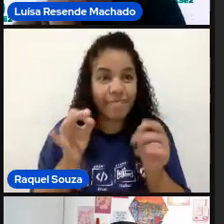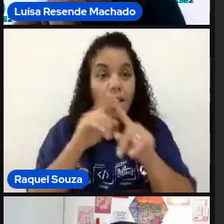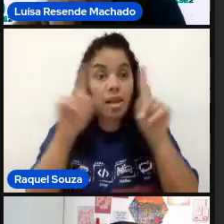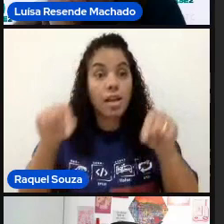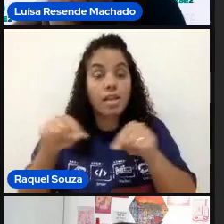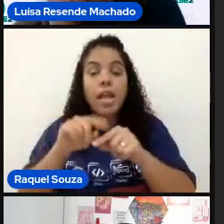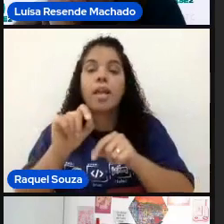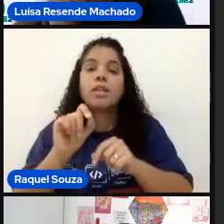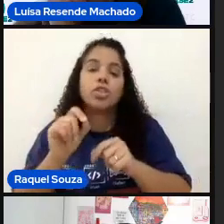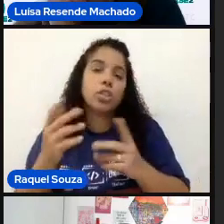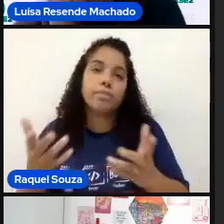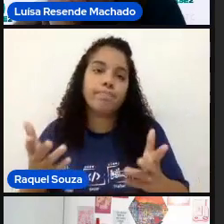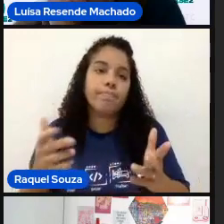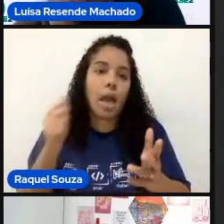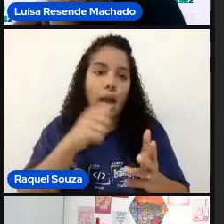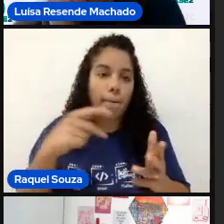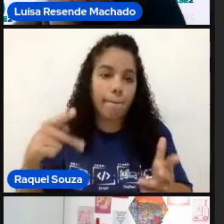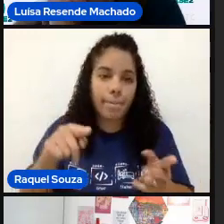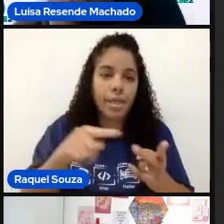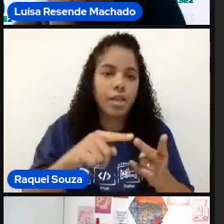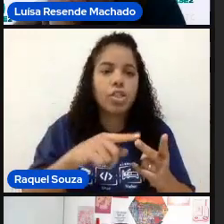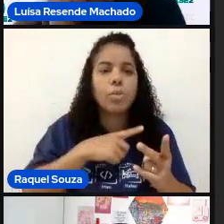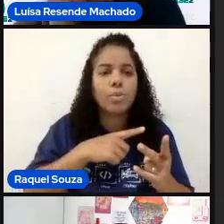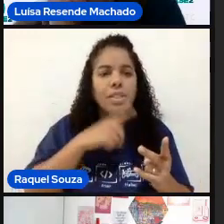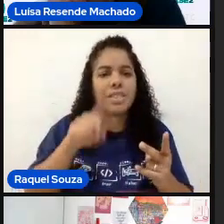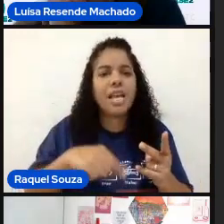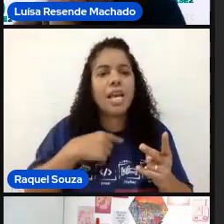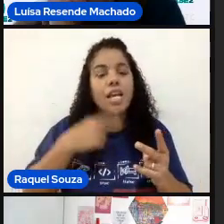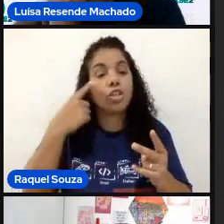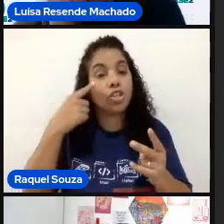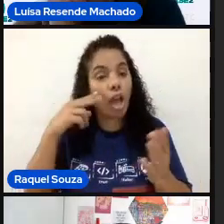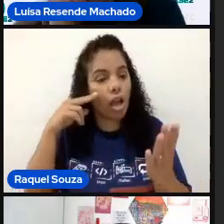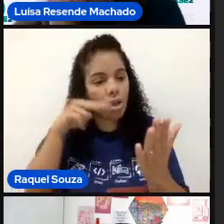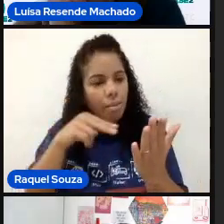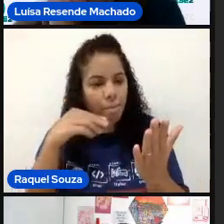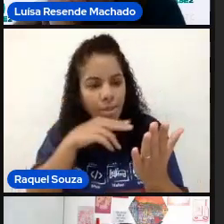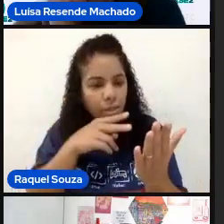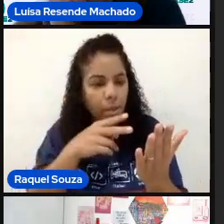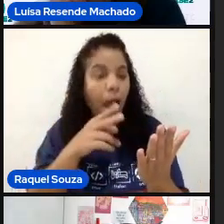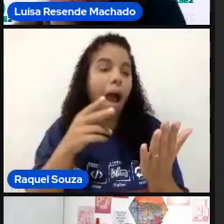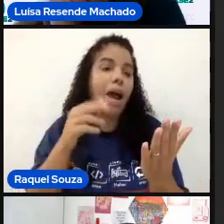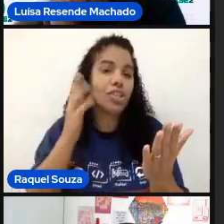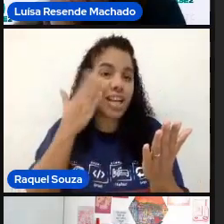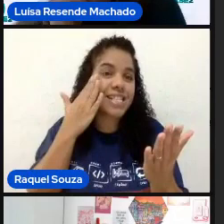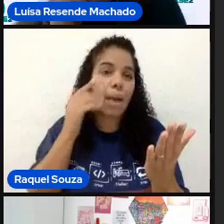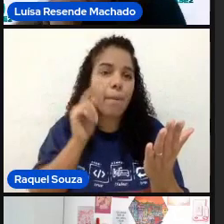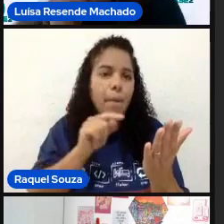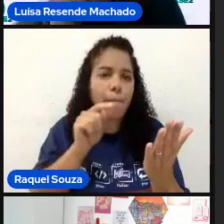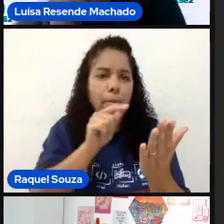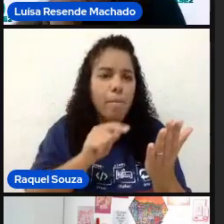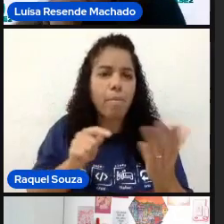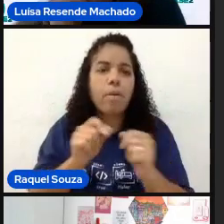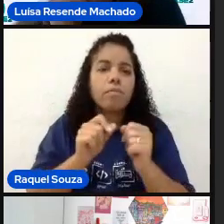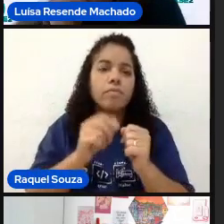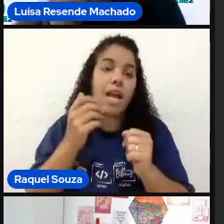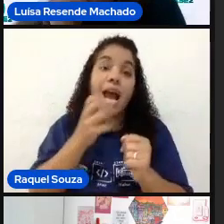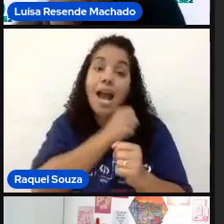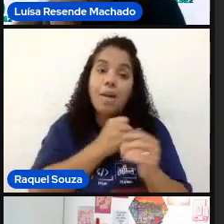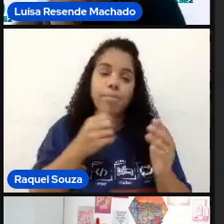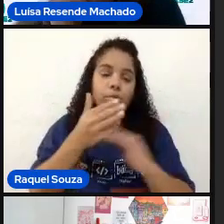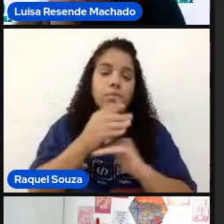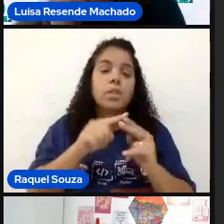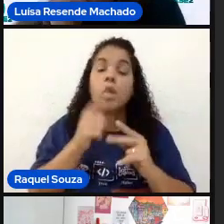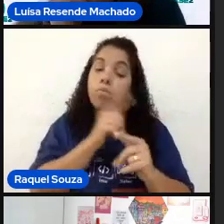de aplicativo que seja intuitiva e que seja rápido para que eu consiga acessar, eu vou estar conseguindo fazer.